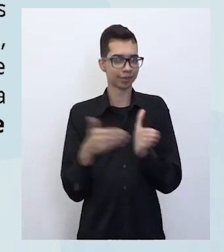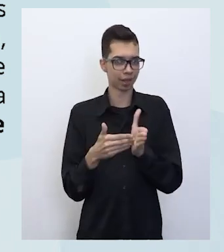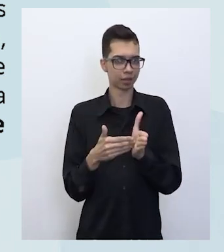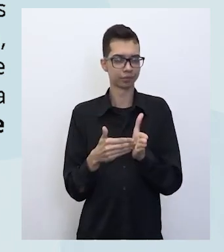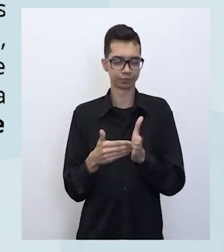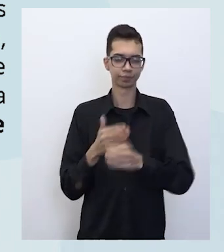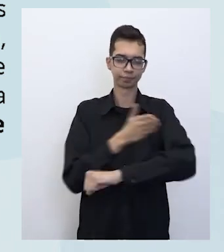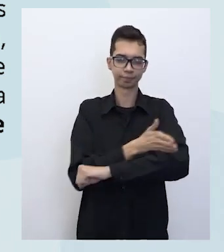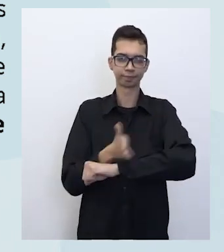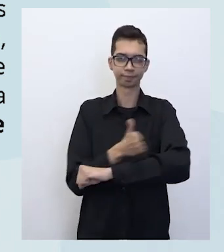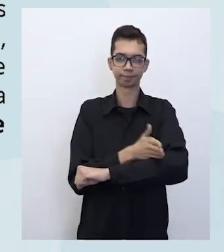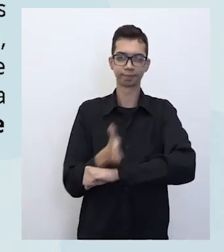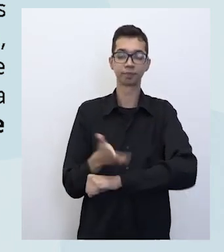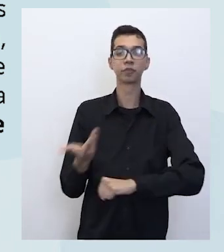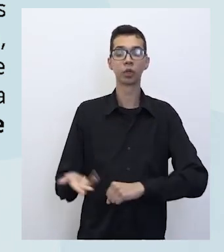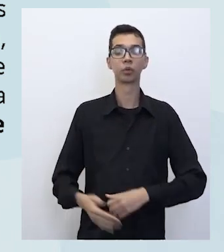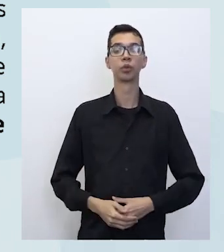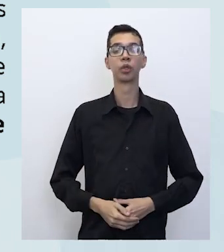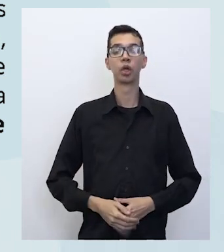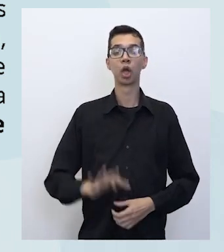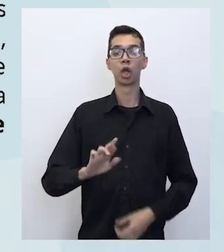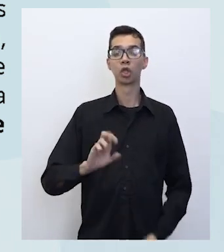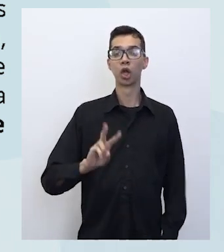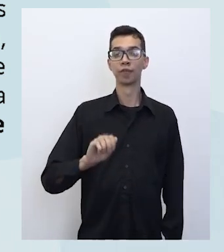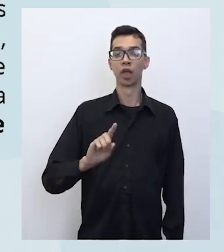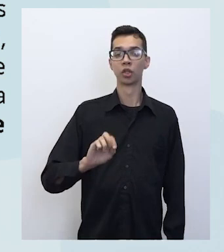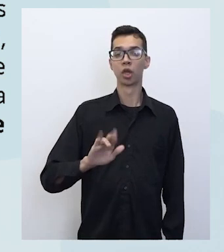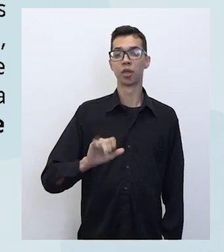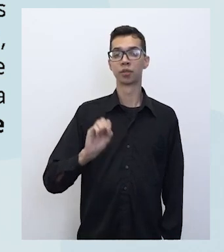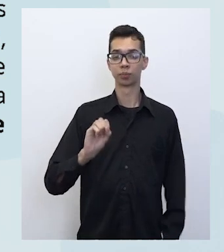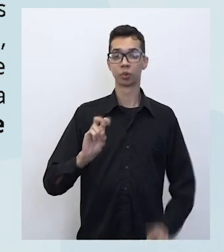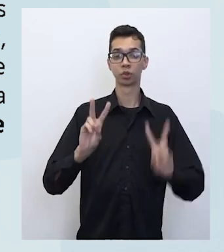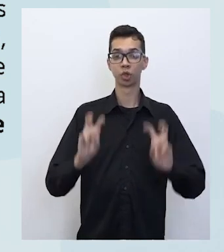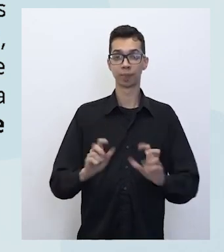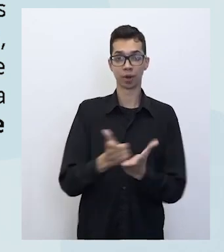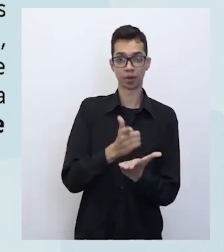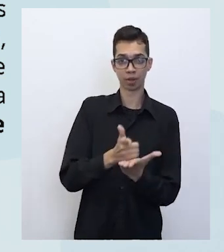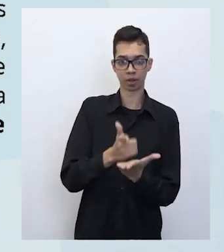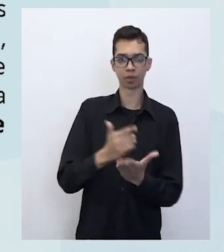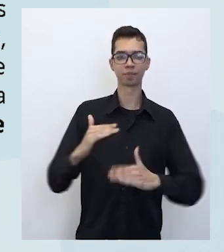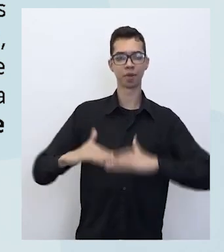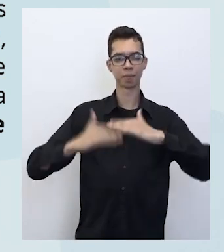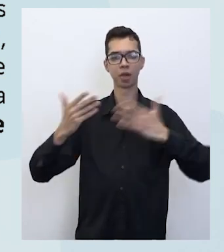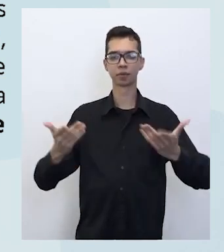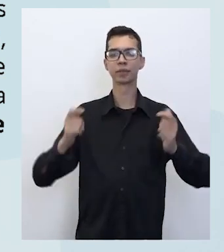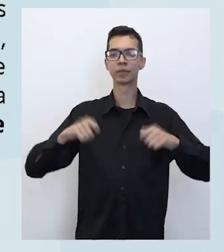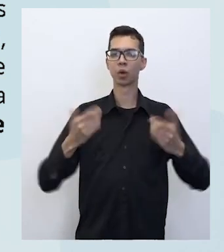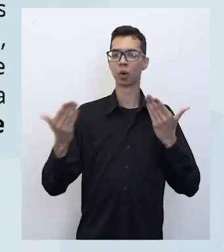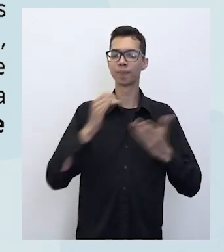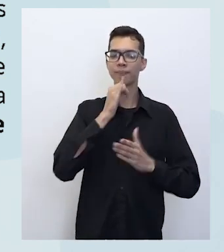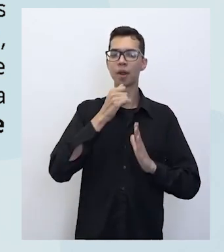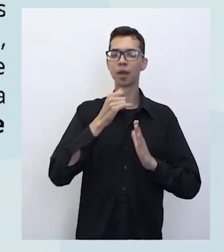que o trovadorismo, movimento literário, se desenvolveu. Nesse contexto, é comum depararmos-nos com termos como música,